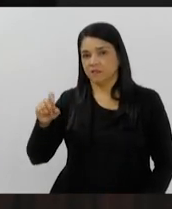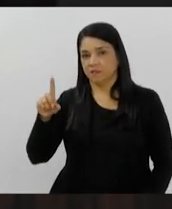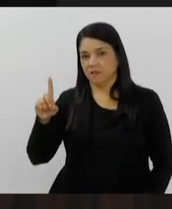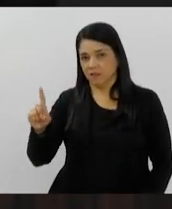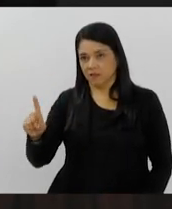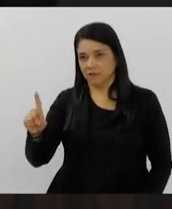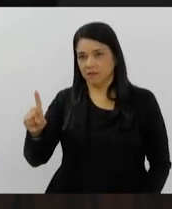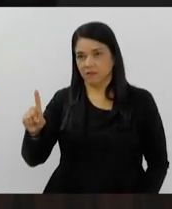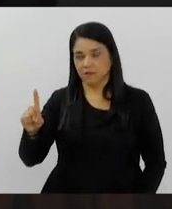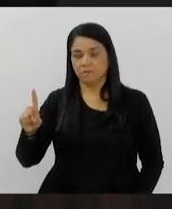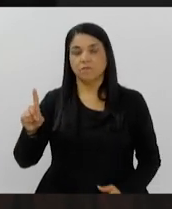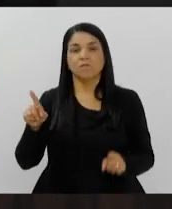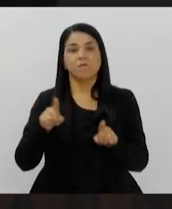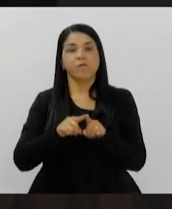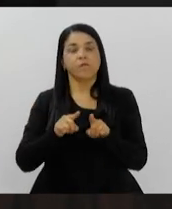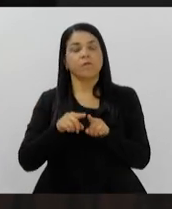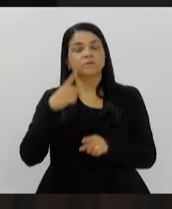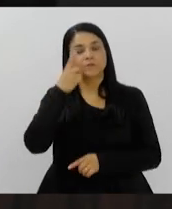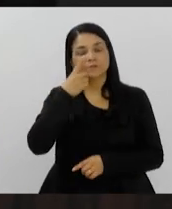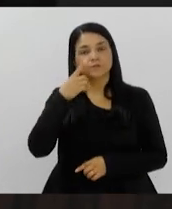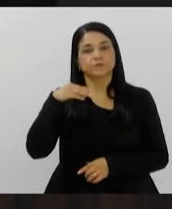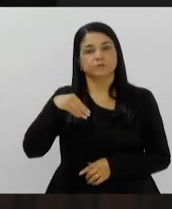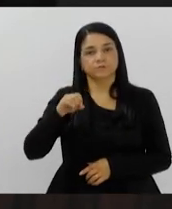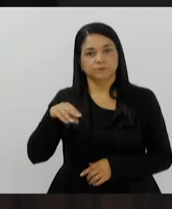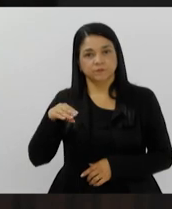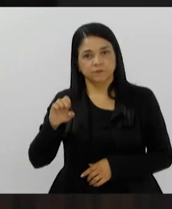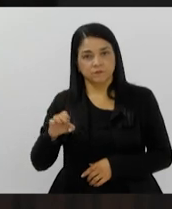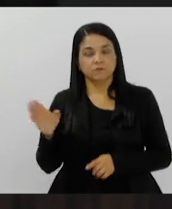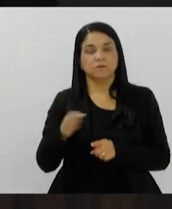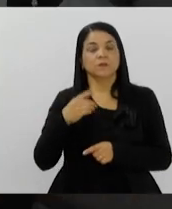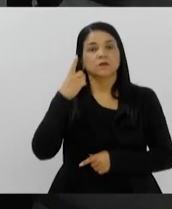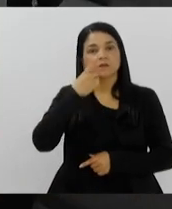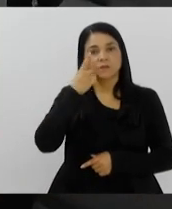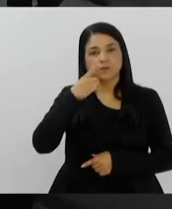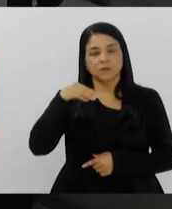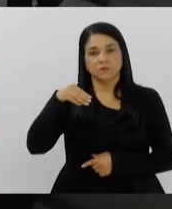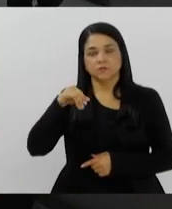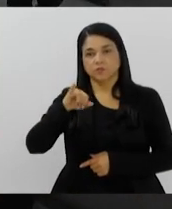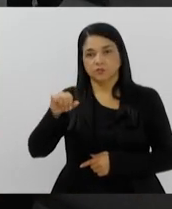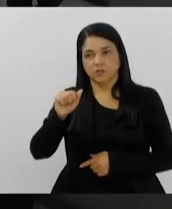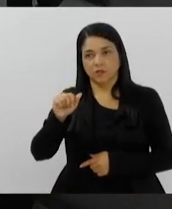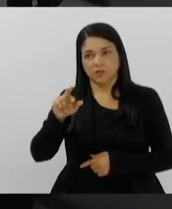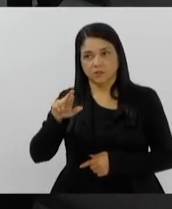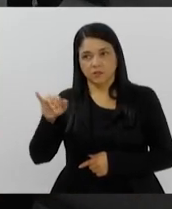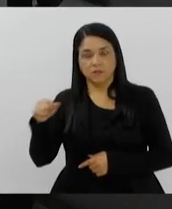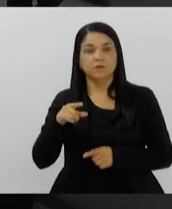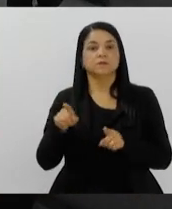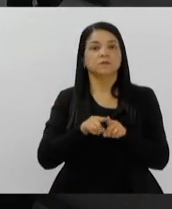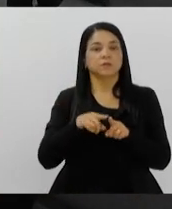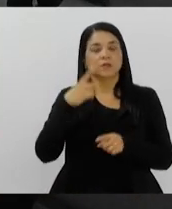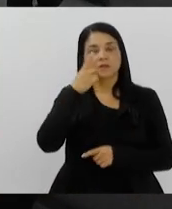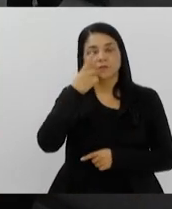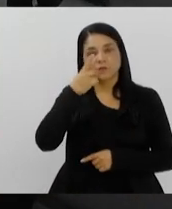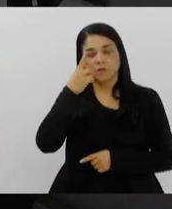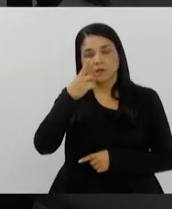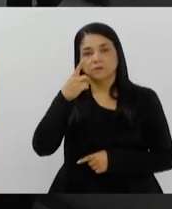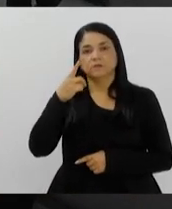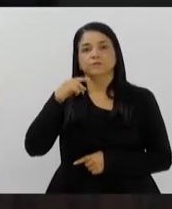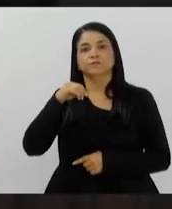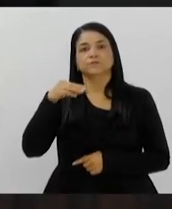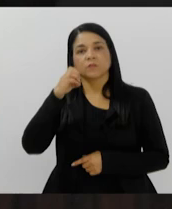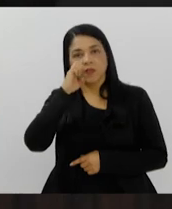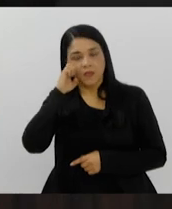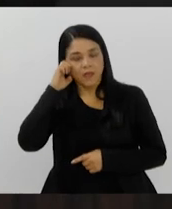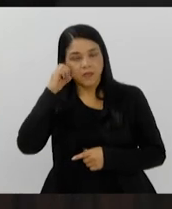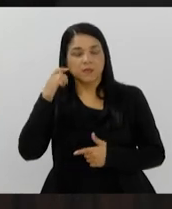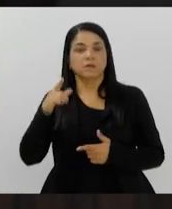e do deputado Jari, deputada Élica. Abstenção? Abstenção da deputada Élica, abstenção da